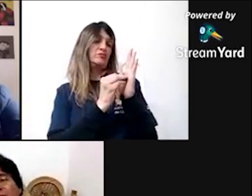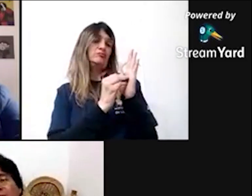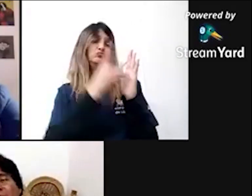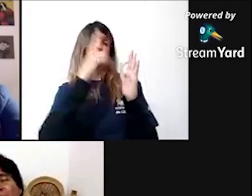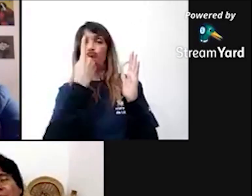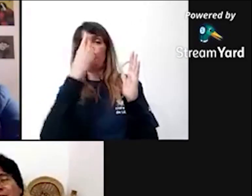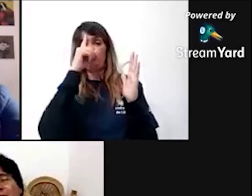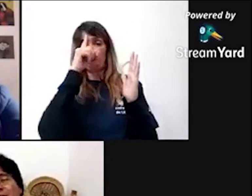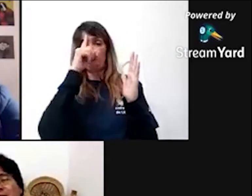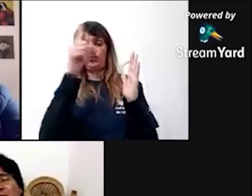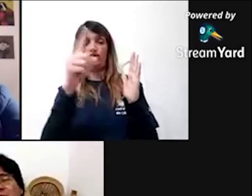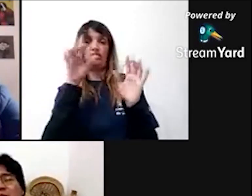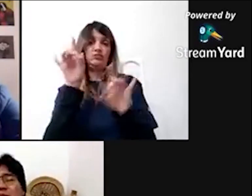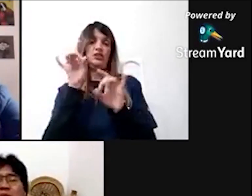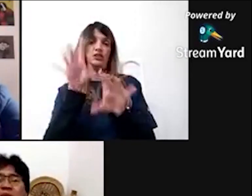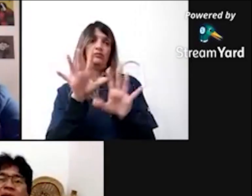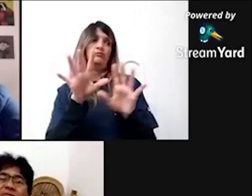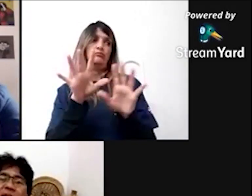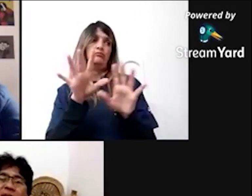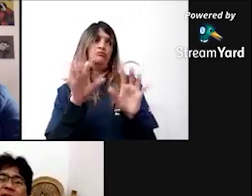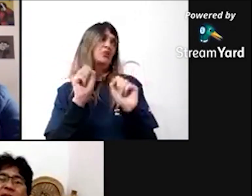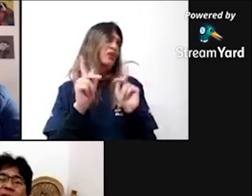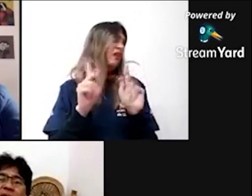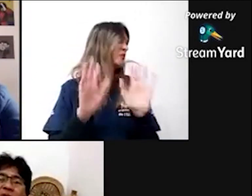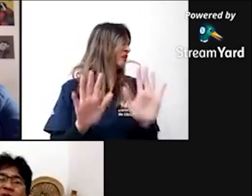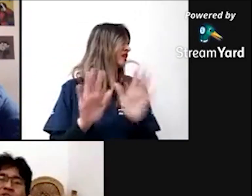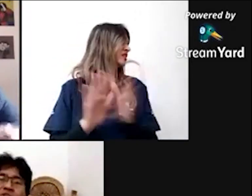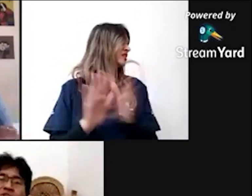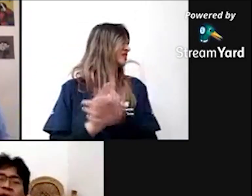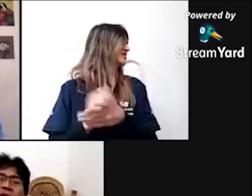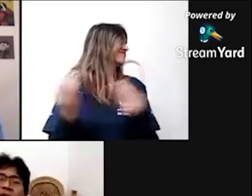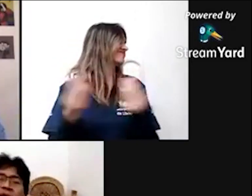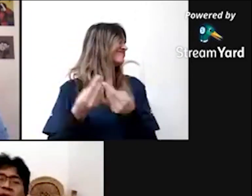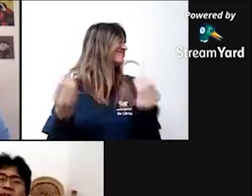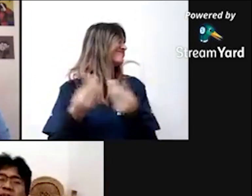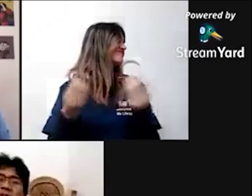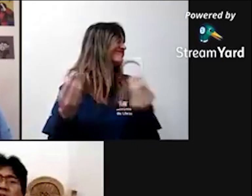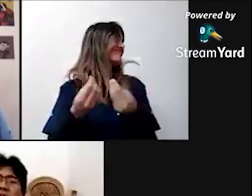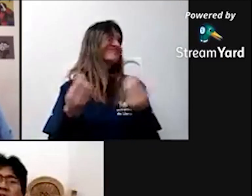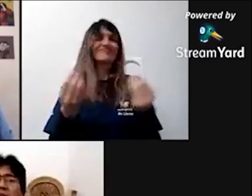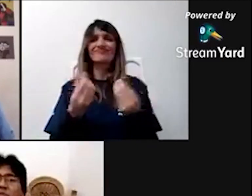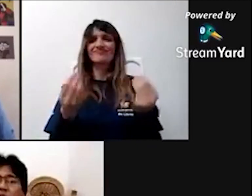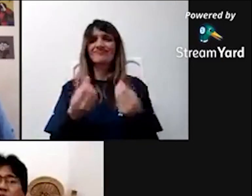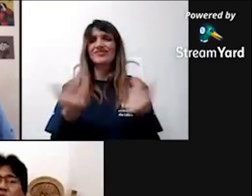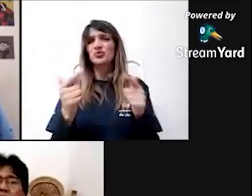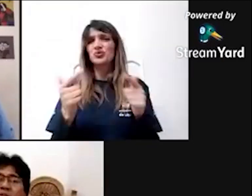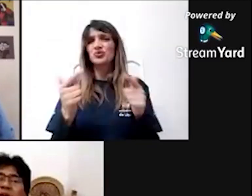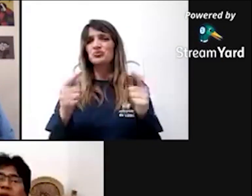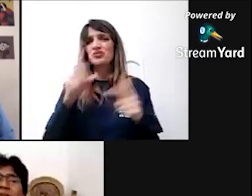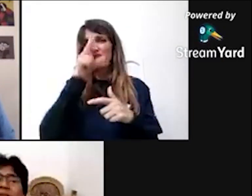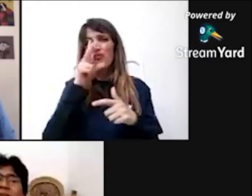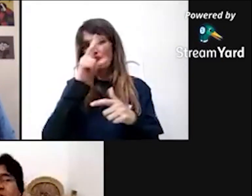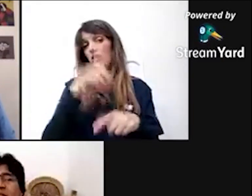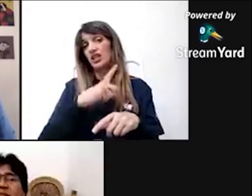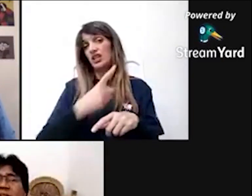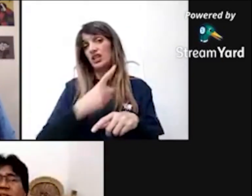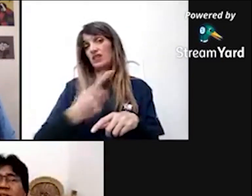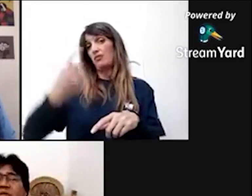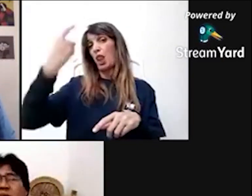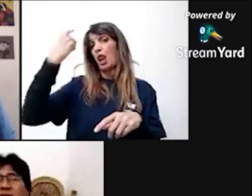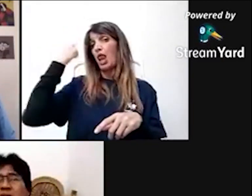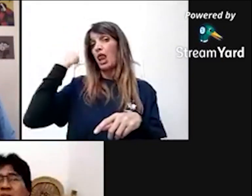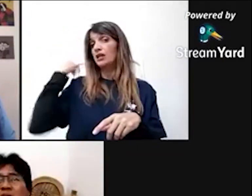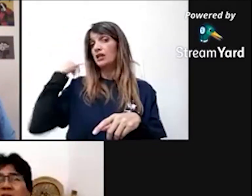Beleza. Mas ela não tem, hoje não tem aquela força que teve naquele momento lá, a importância que teve